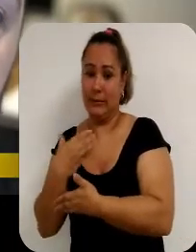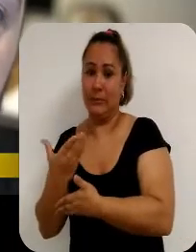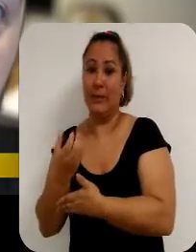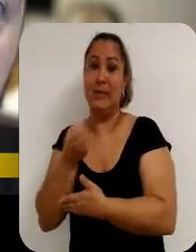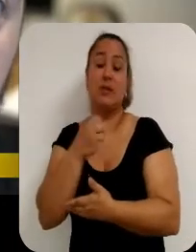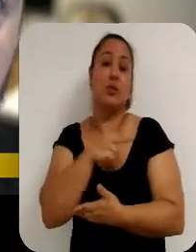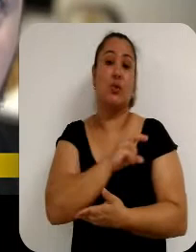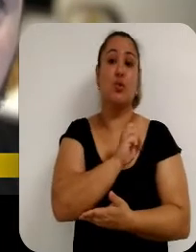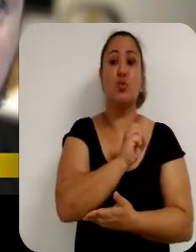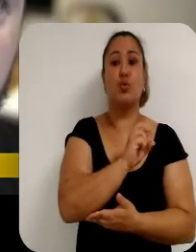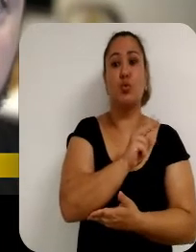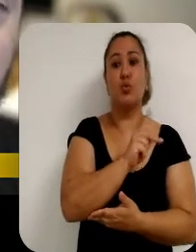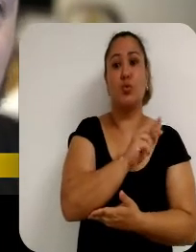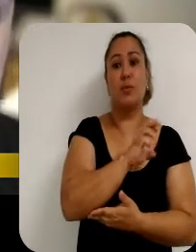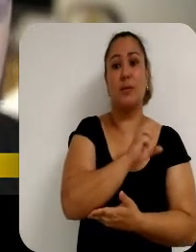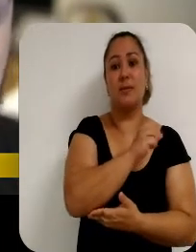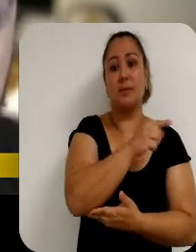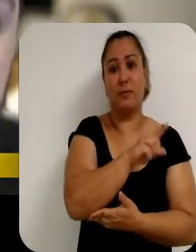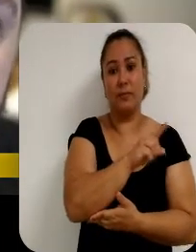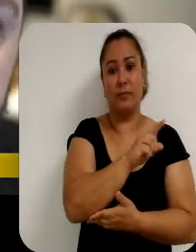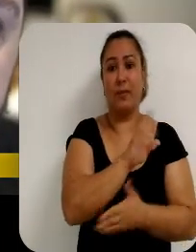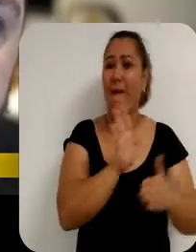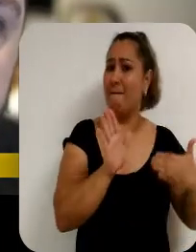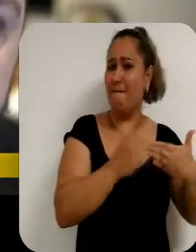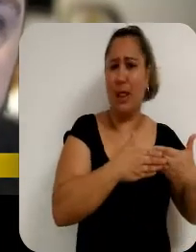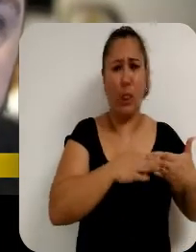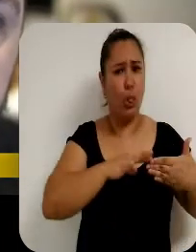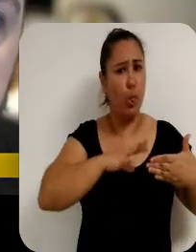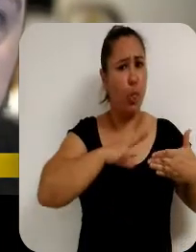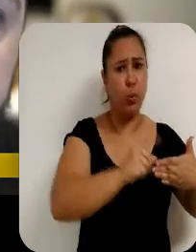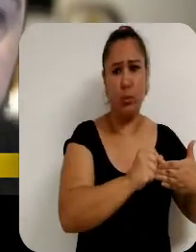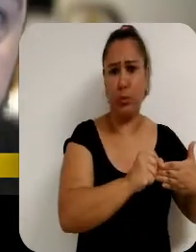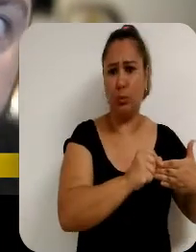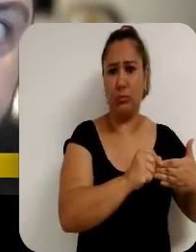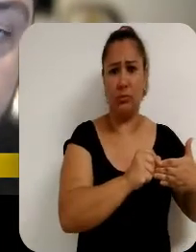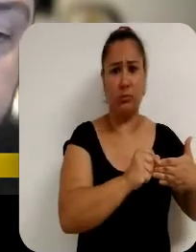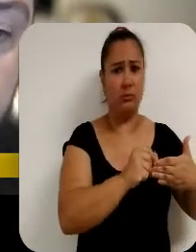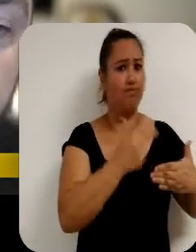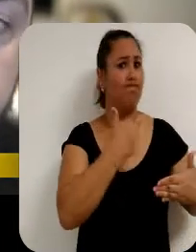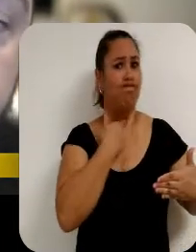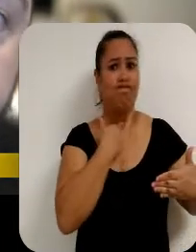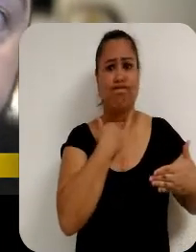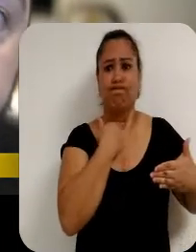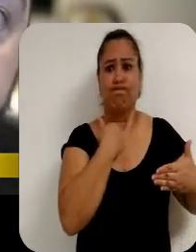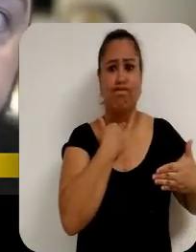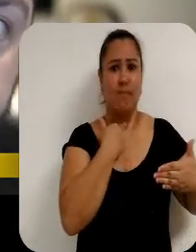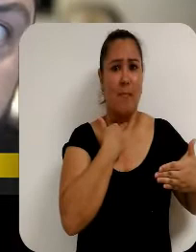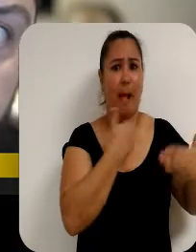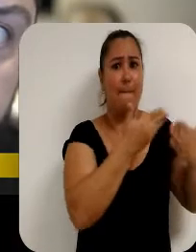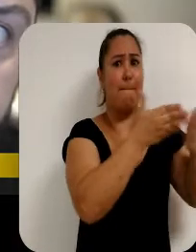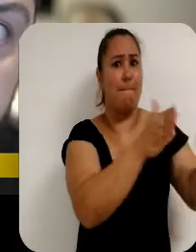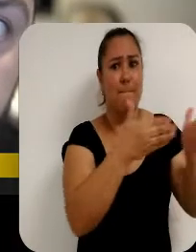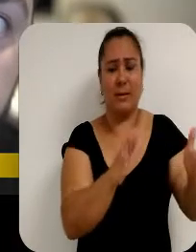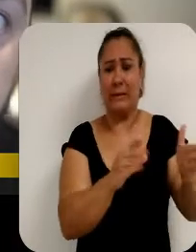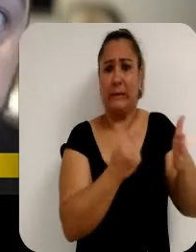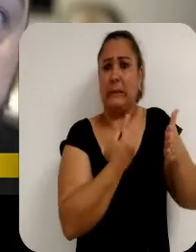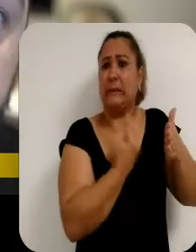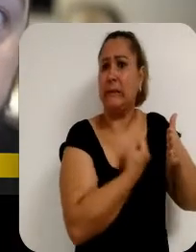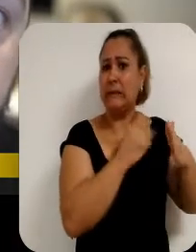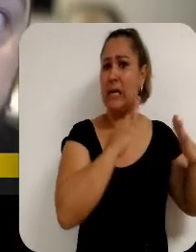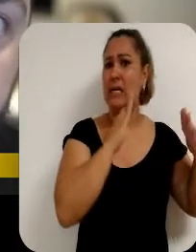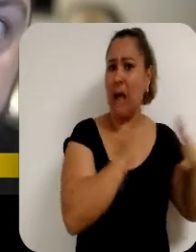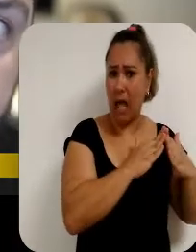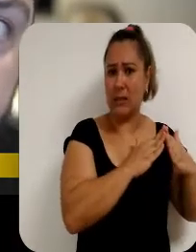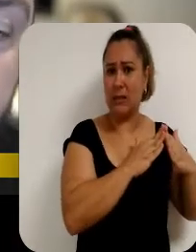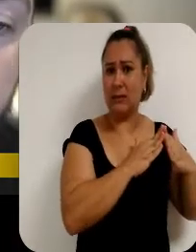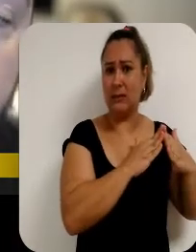ter alguns milhares de mortes, mas a gente consegue manter o sistema de saúde funcionando e as pessoas